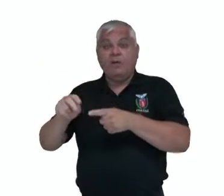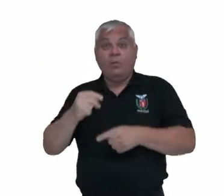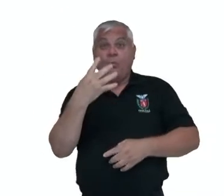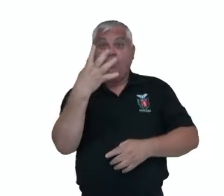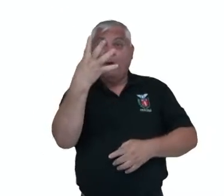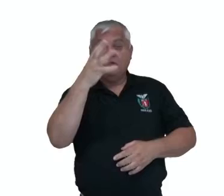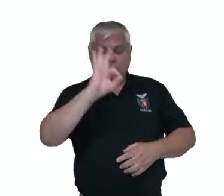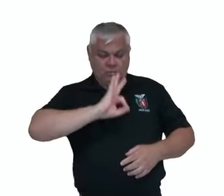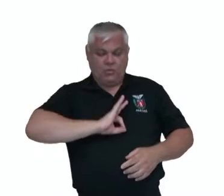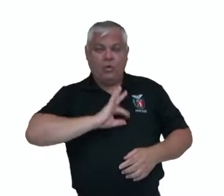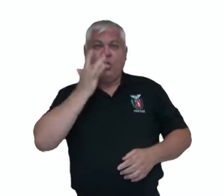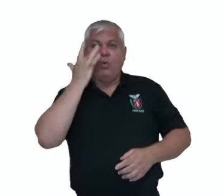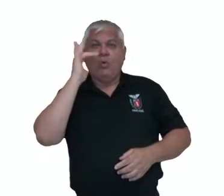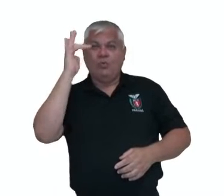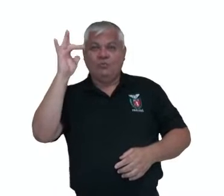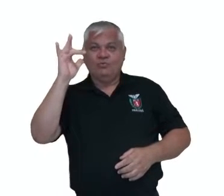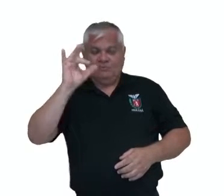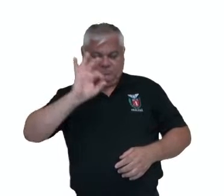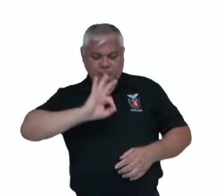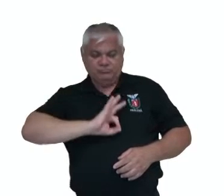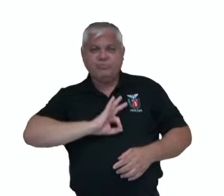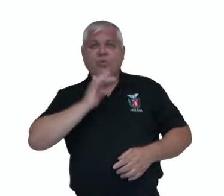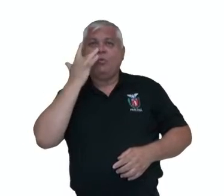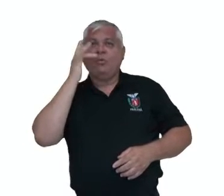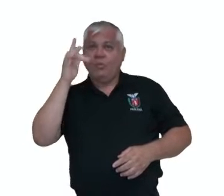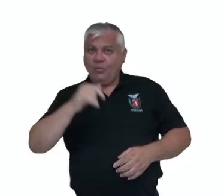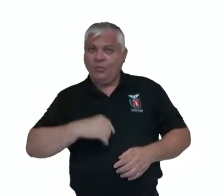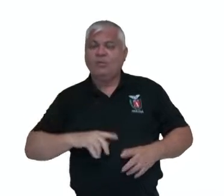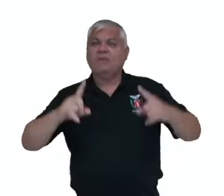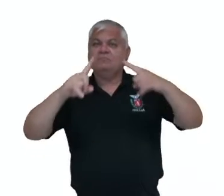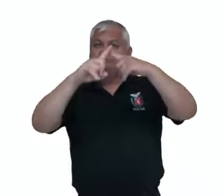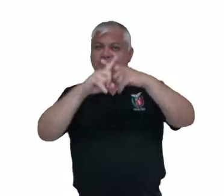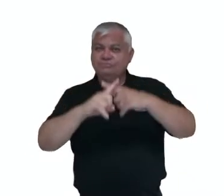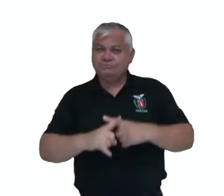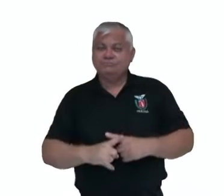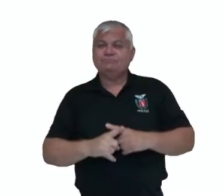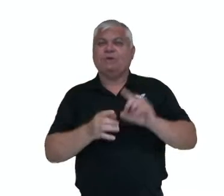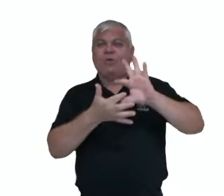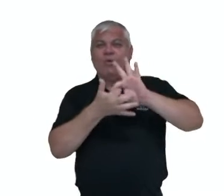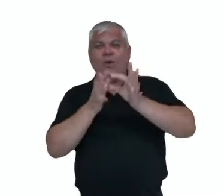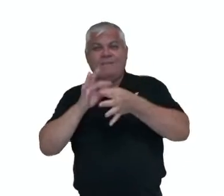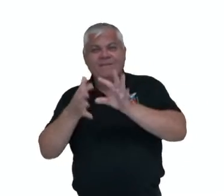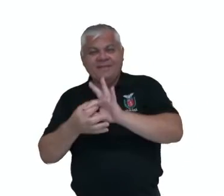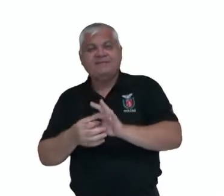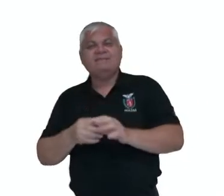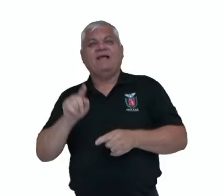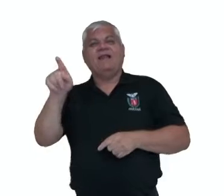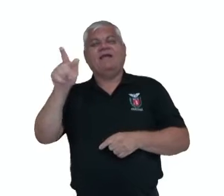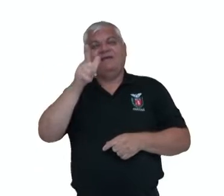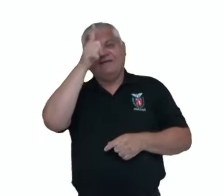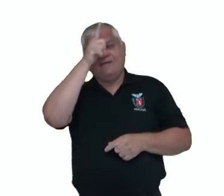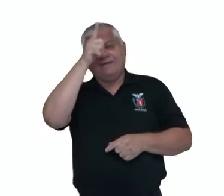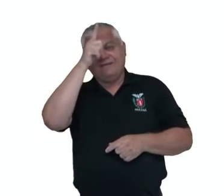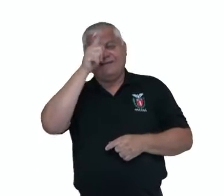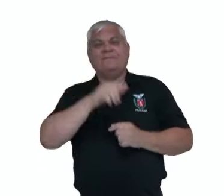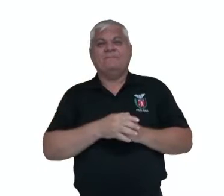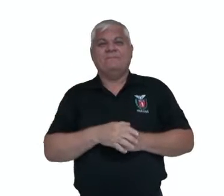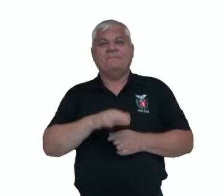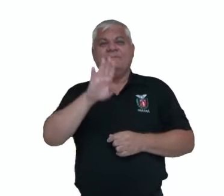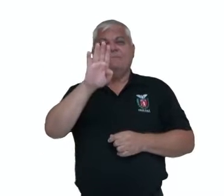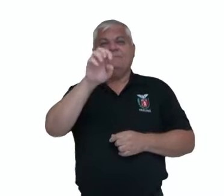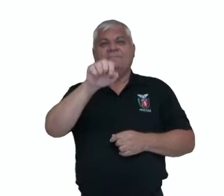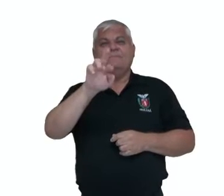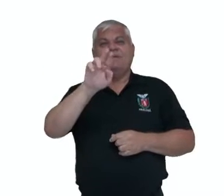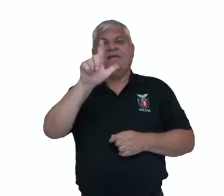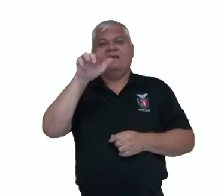Adolf Hitler nos Jogos Olímpicos de Berlim em 1936. Então, lá em 1936, em Berlim, no tempo de